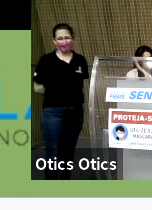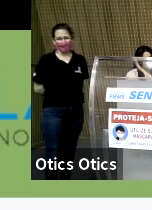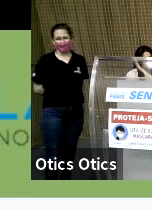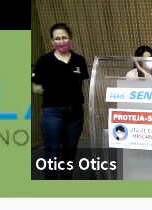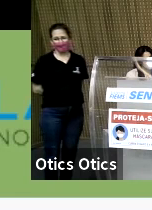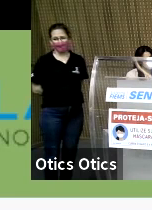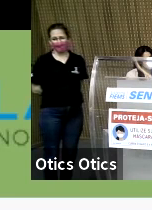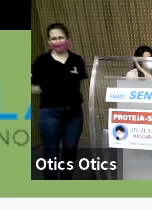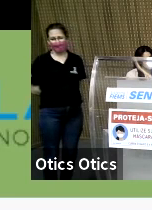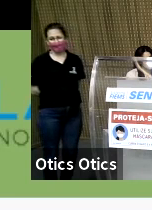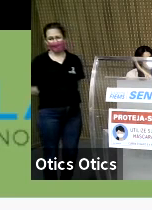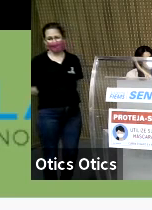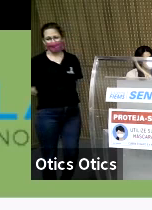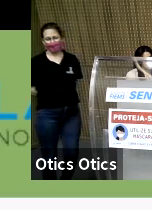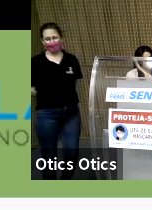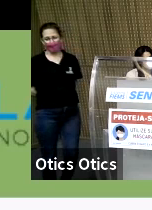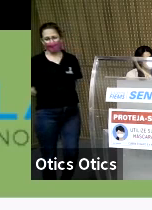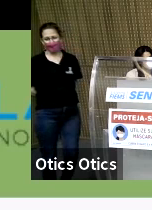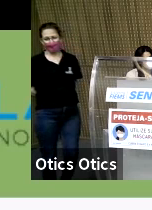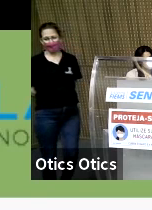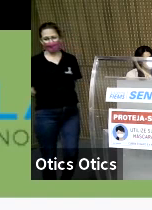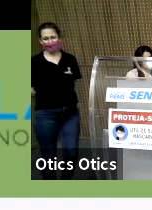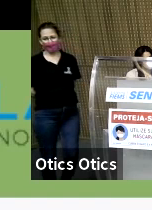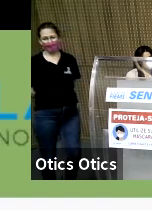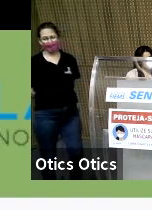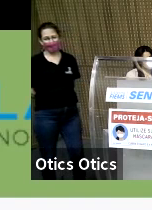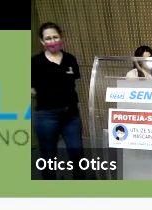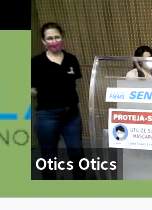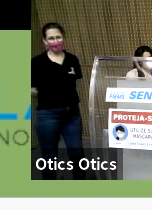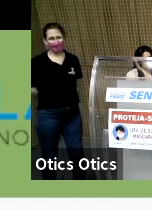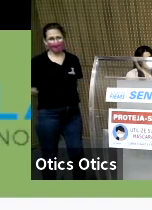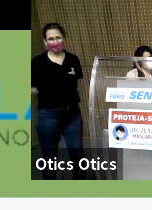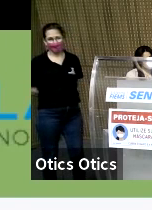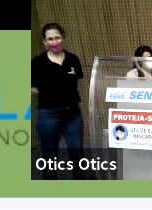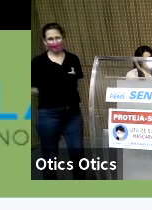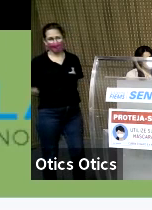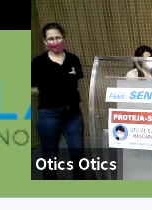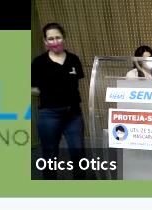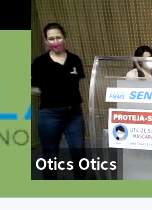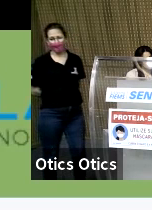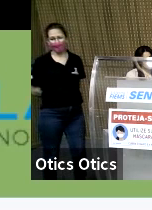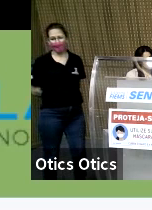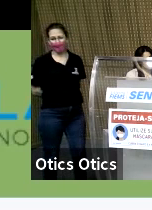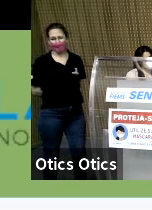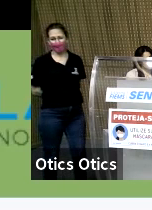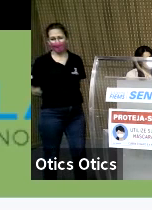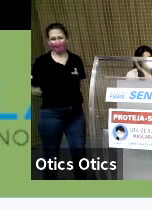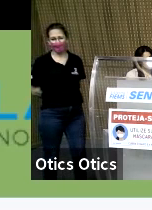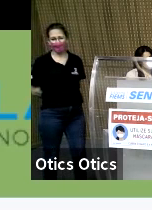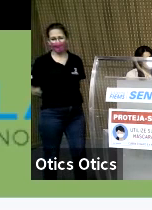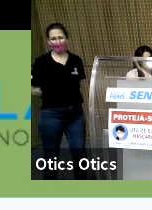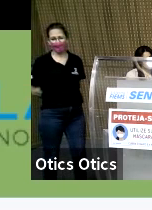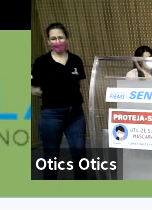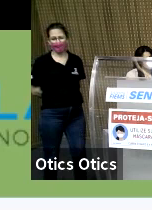Responsáveis, toda a equipe, prazo segundo semestre de 2021 e ano de 2022. Mecanismos e indicadores